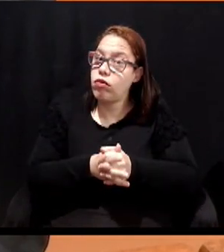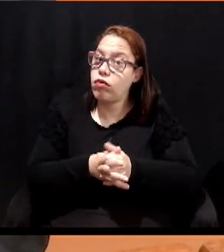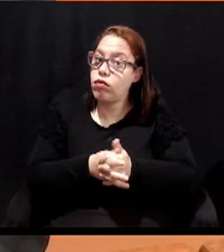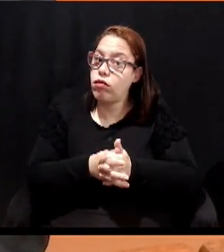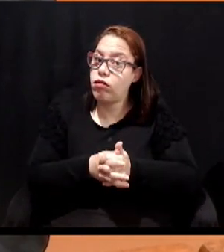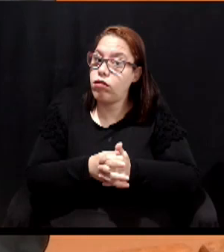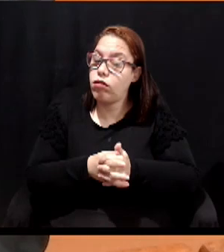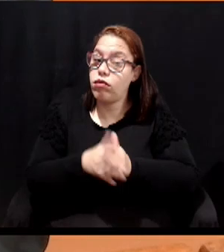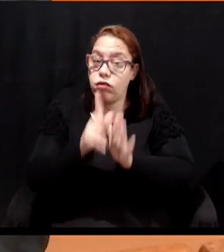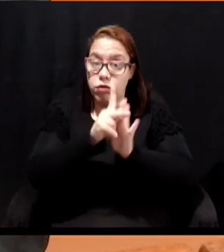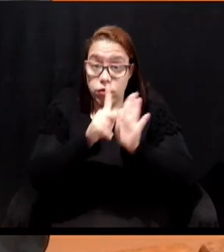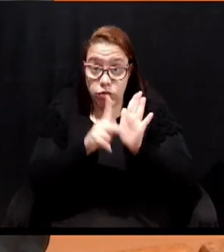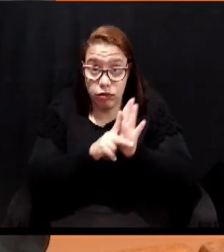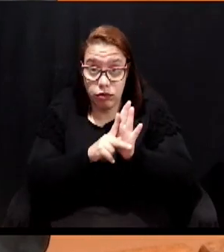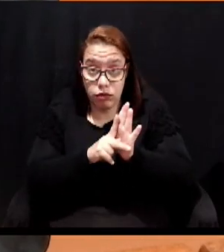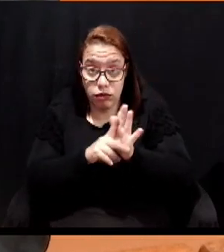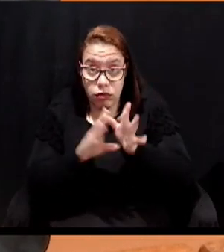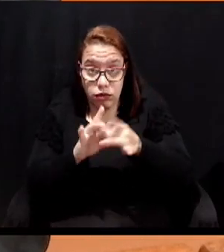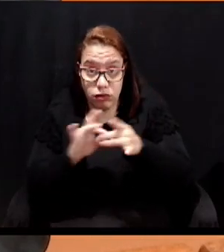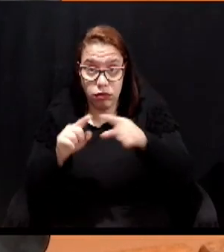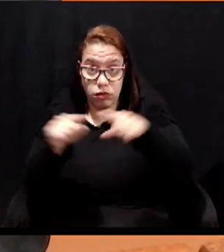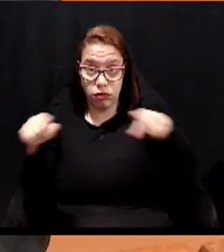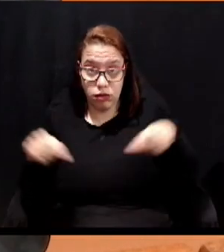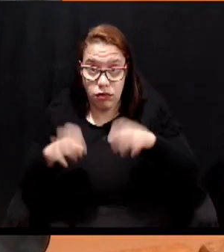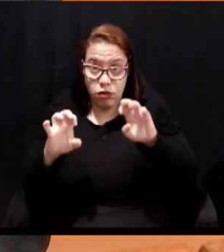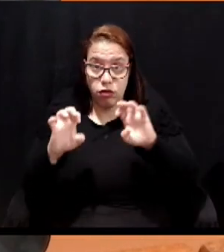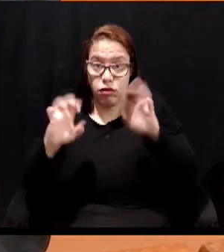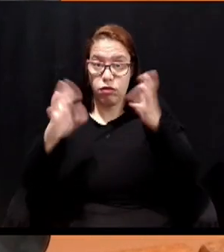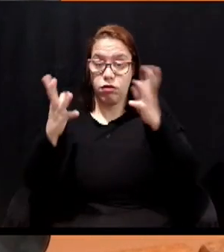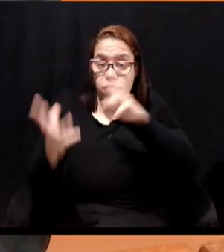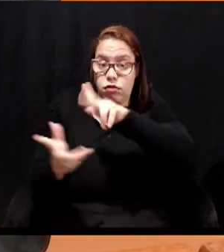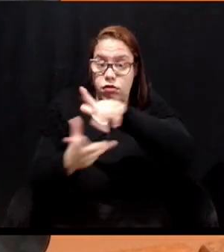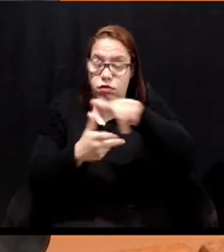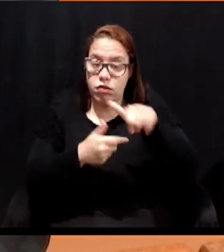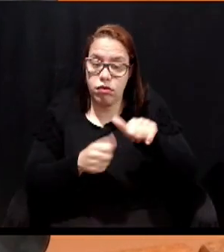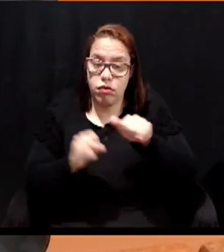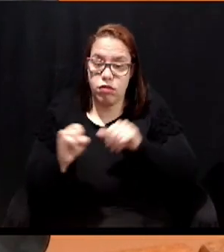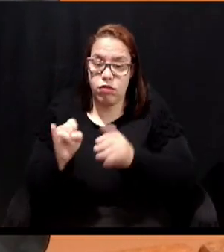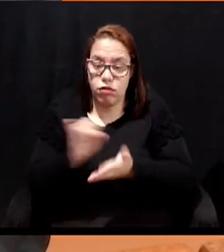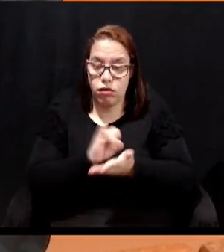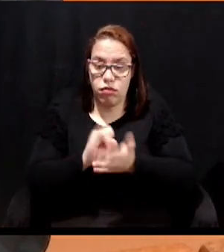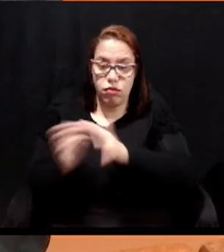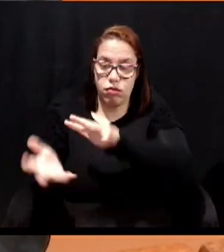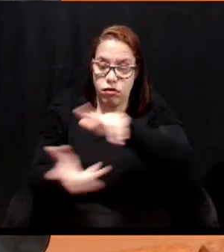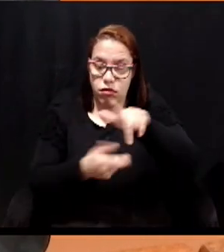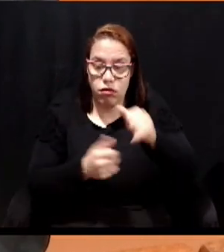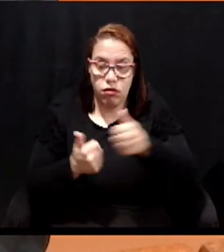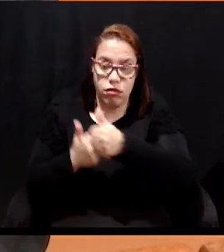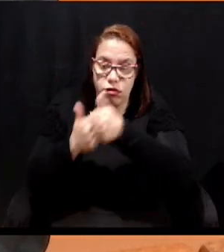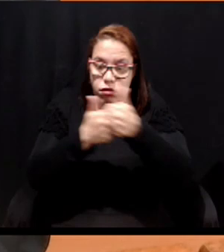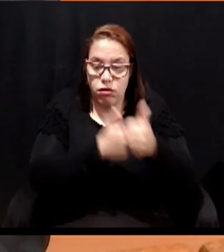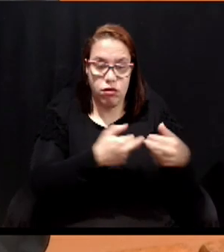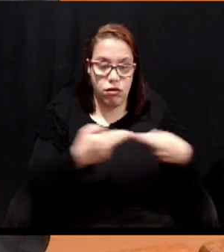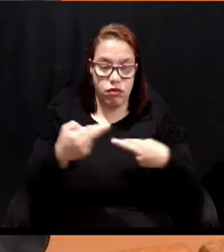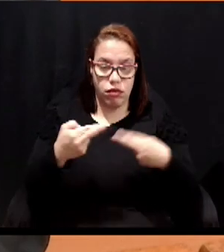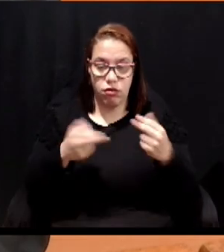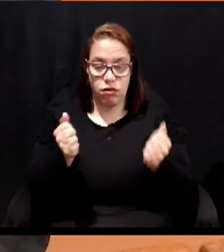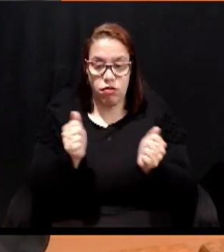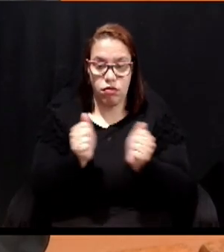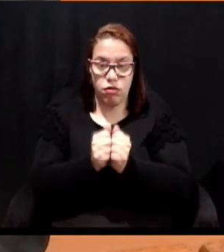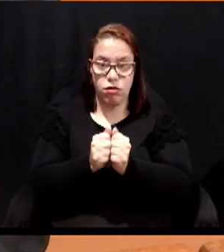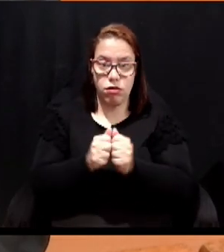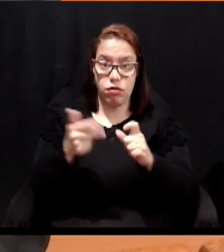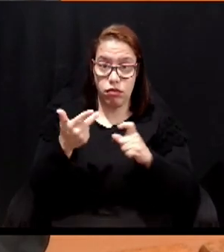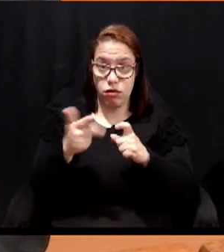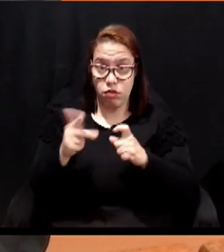projetos que liberem áreas para eventos internacionais, acompanhar e fiscalizar junto o executivo